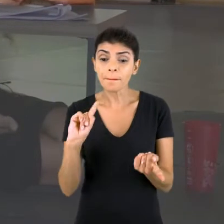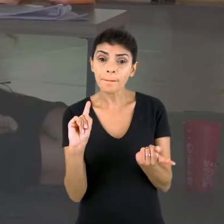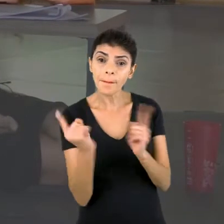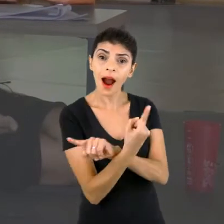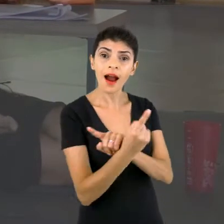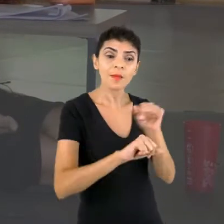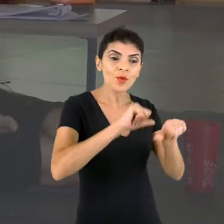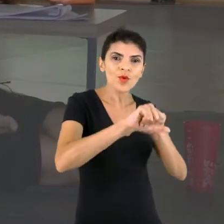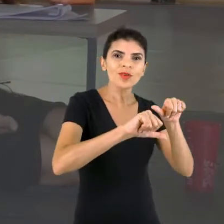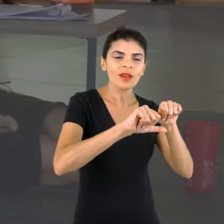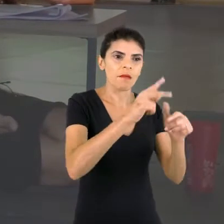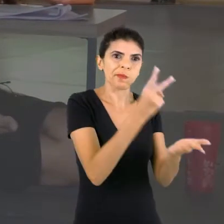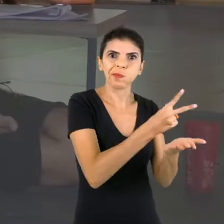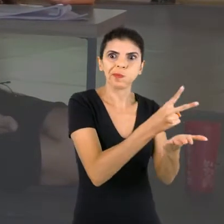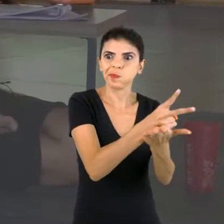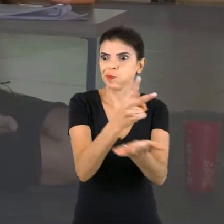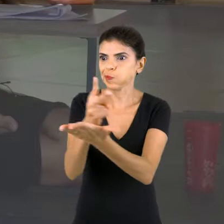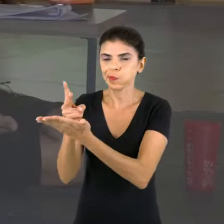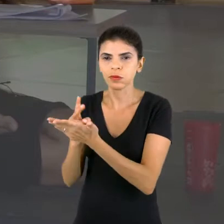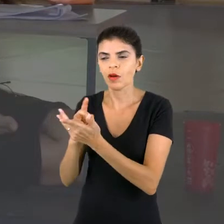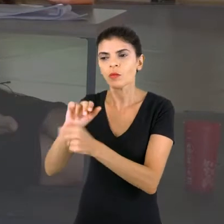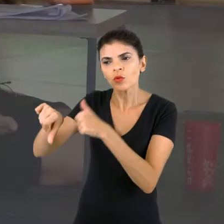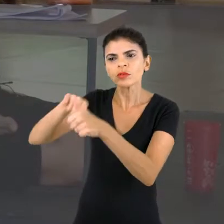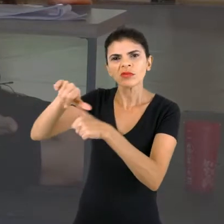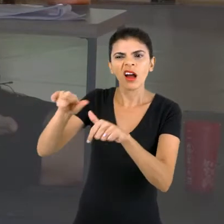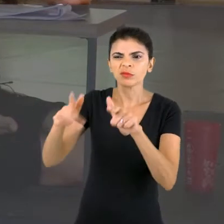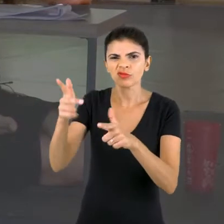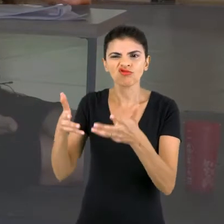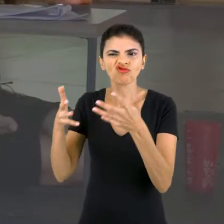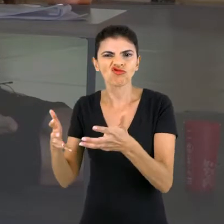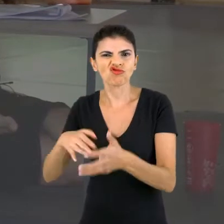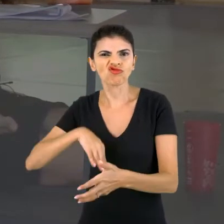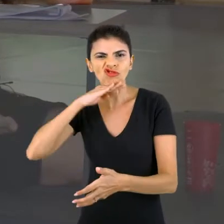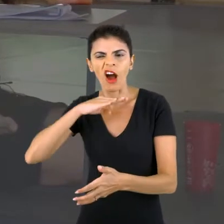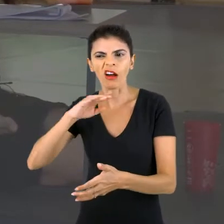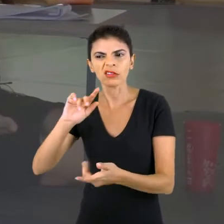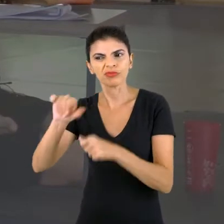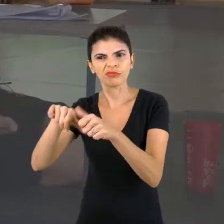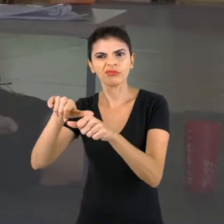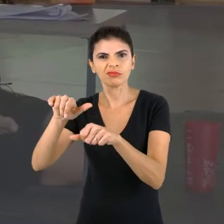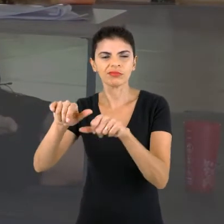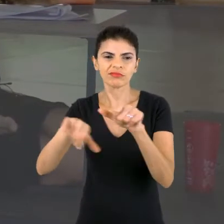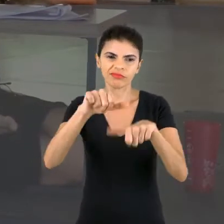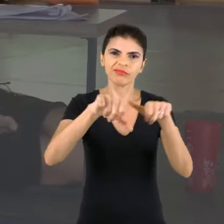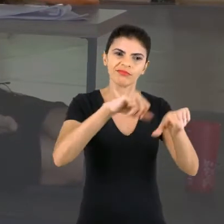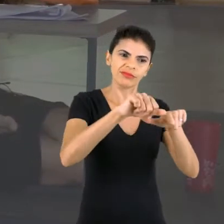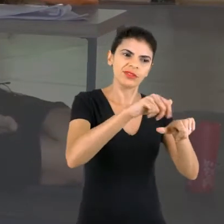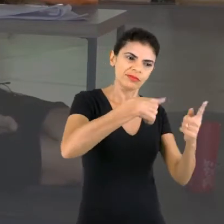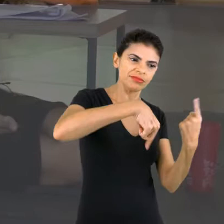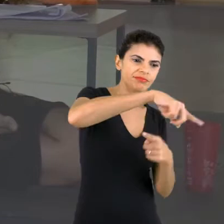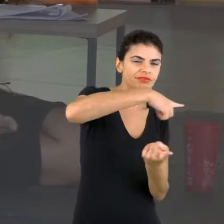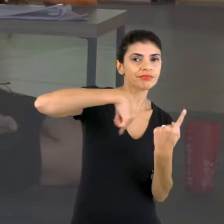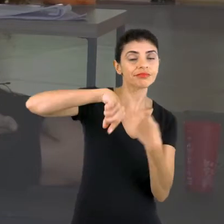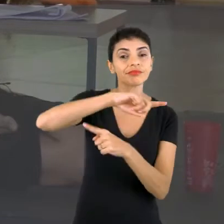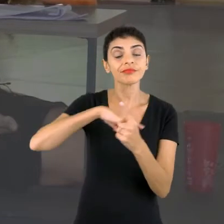as funções, porque sempre vão ter umas funções mais chatas, então é importante que essa função mude.